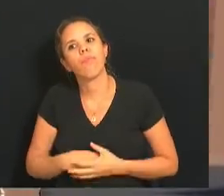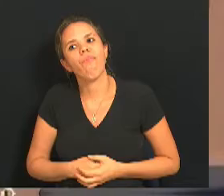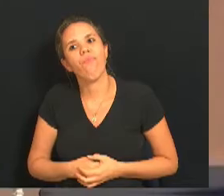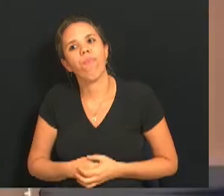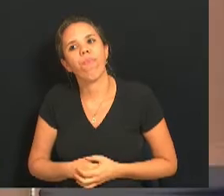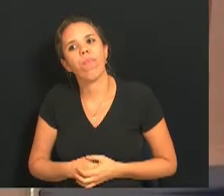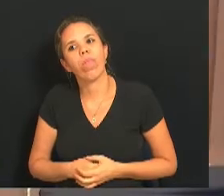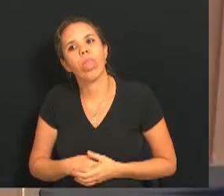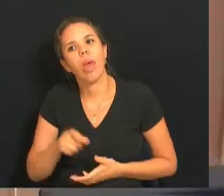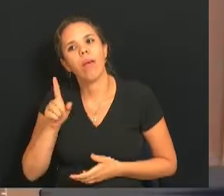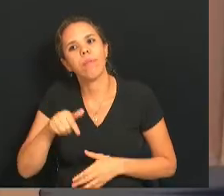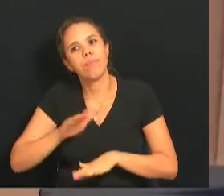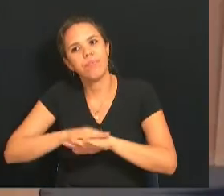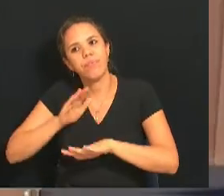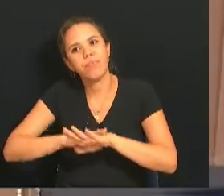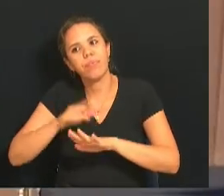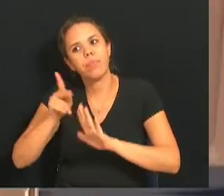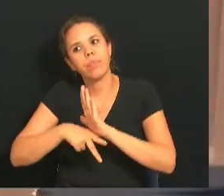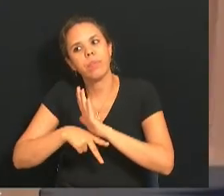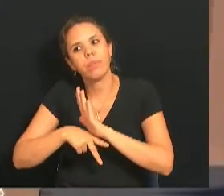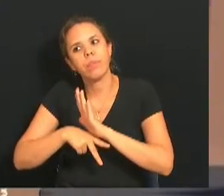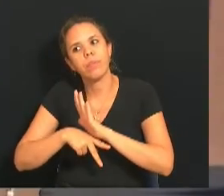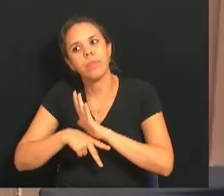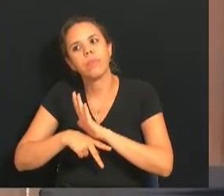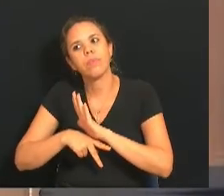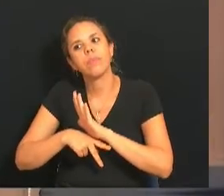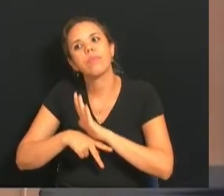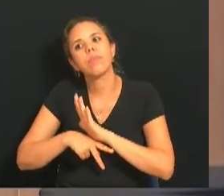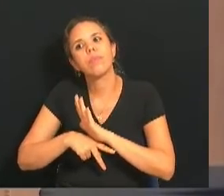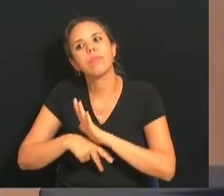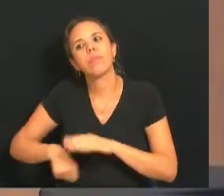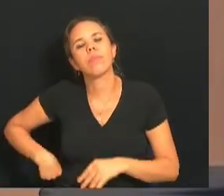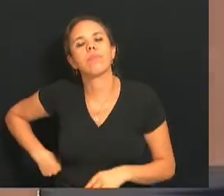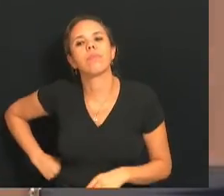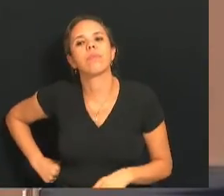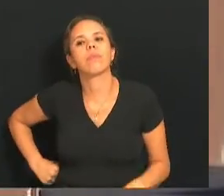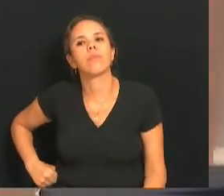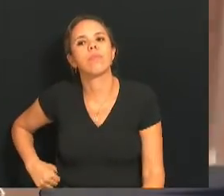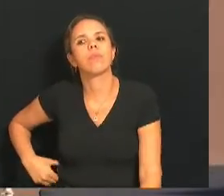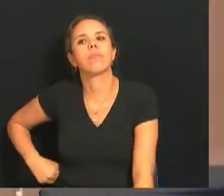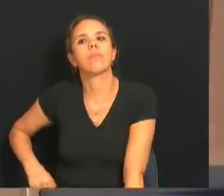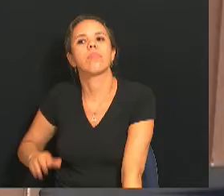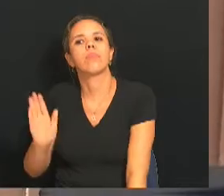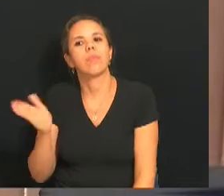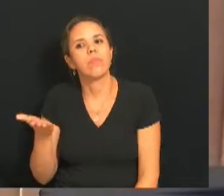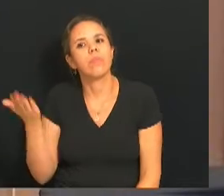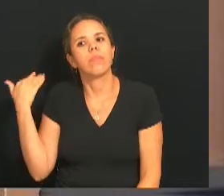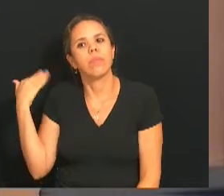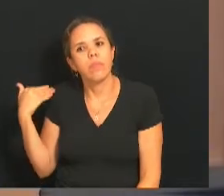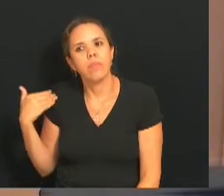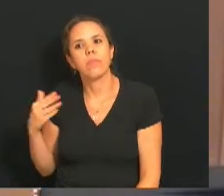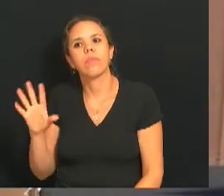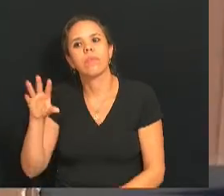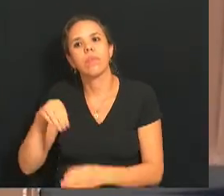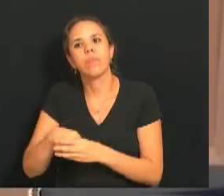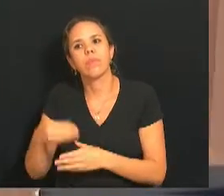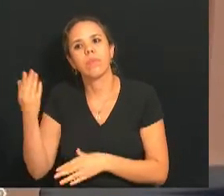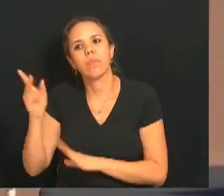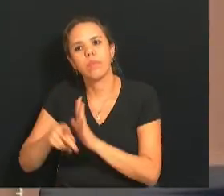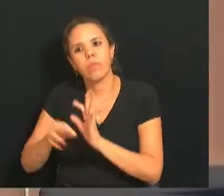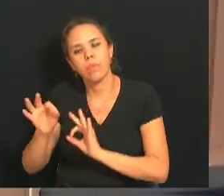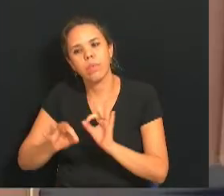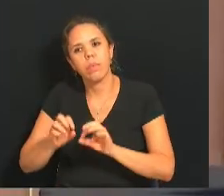é a autora desse projeto. Esse projeto é um projeto que já estava previsto lá no Plano Municipal